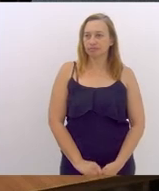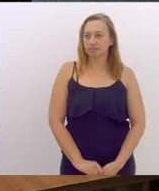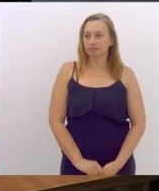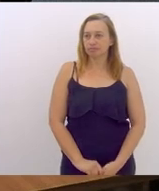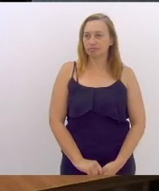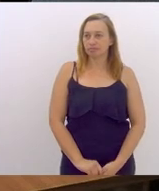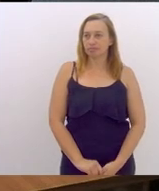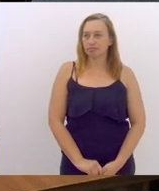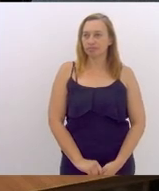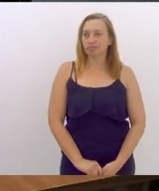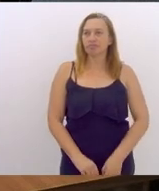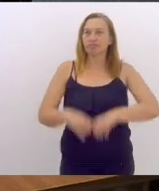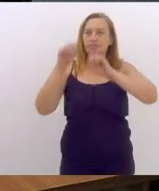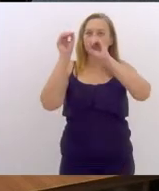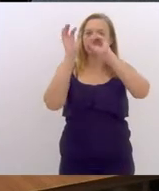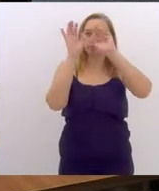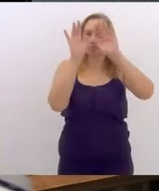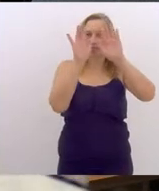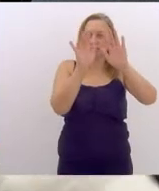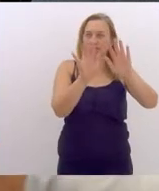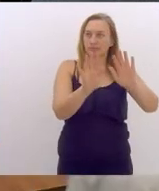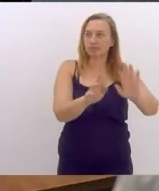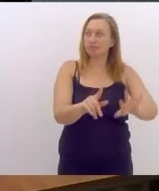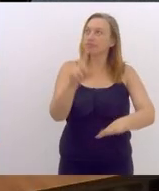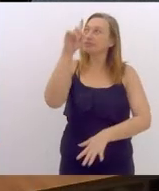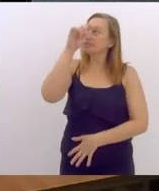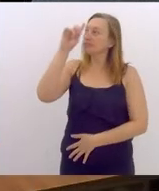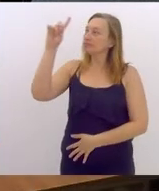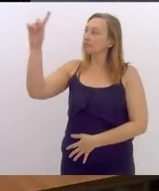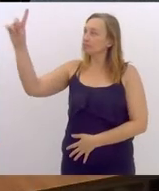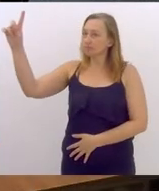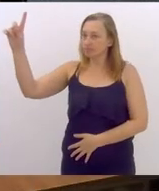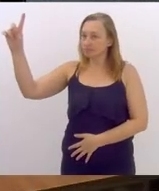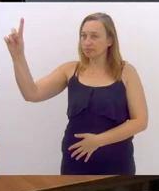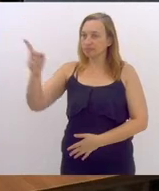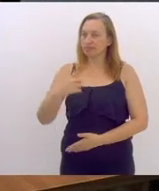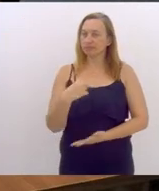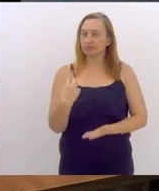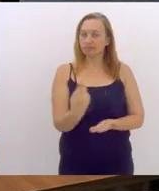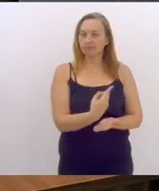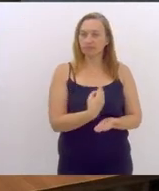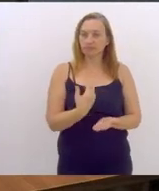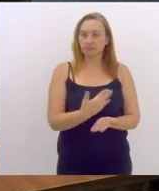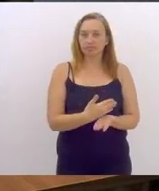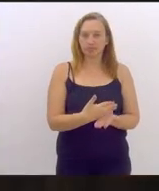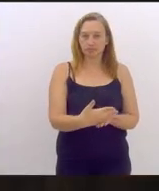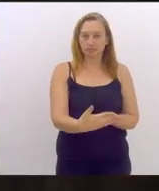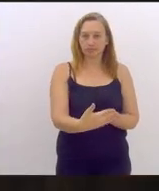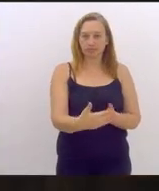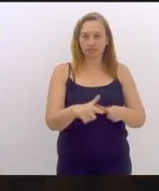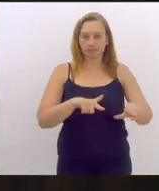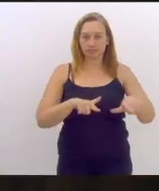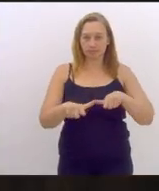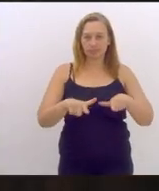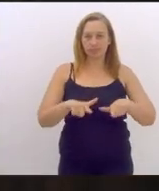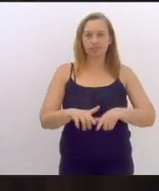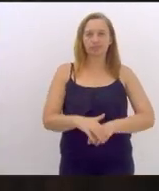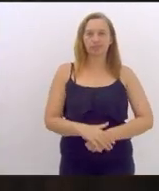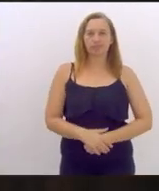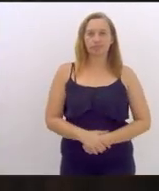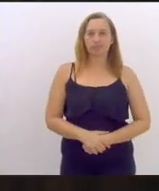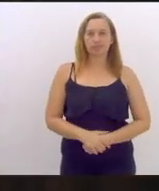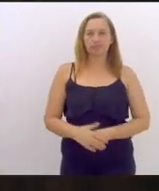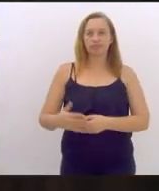havendo número legal e sobre a proteção de Deus iniciamos os nossos trabalhos